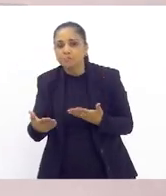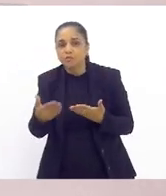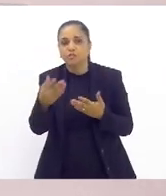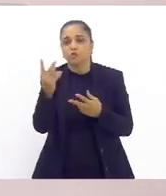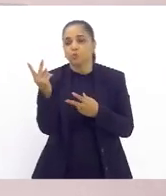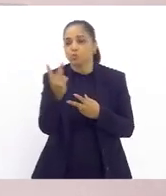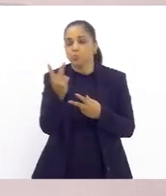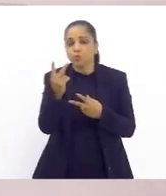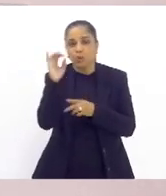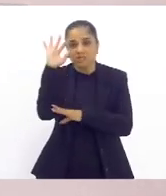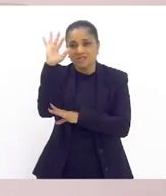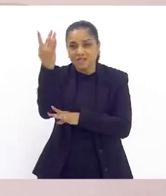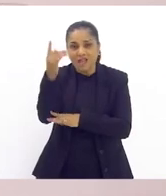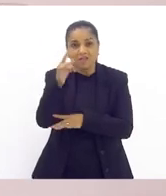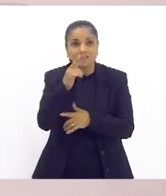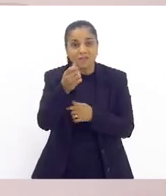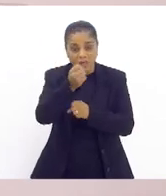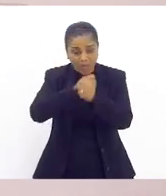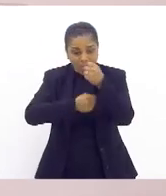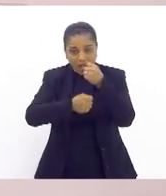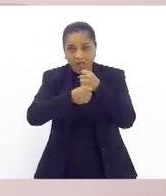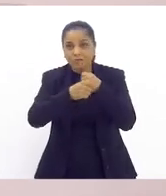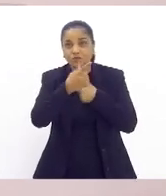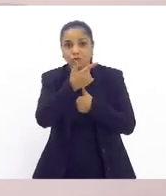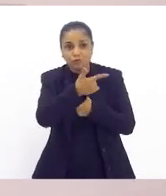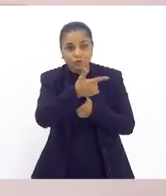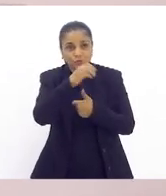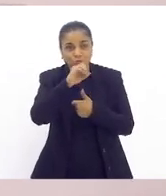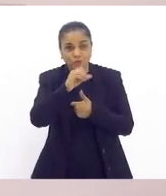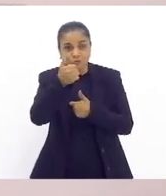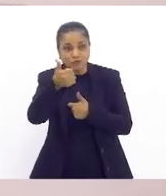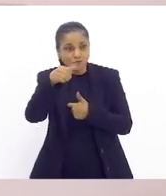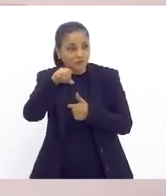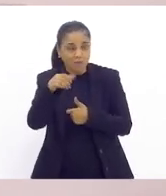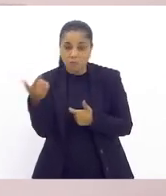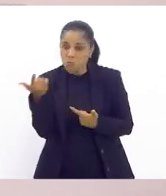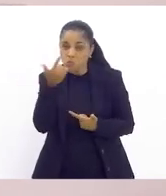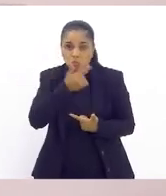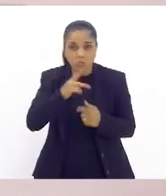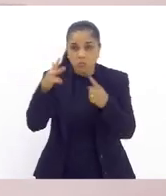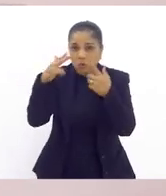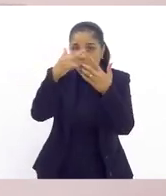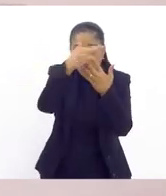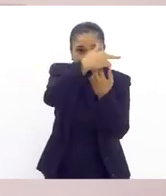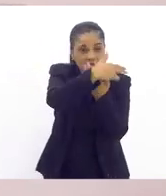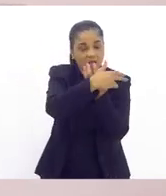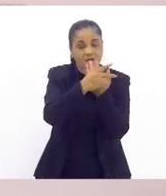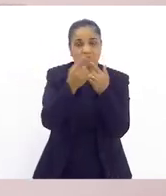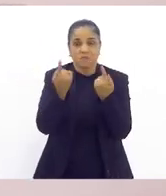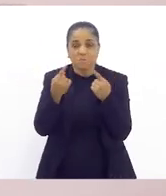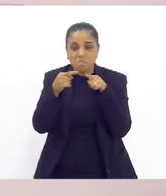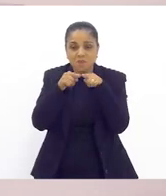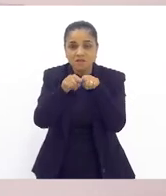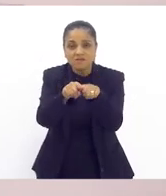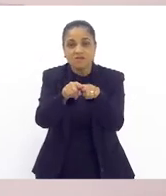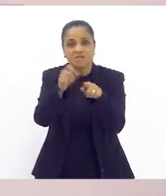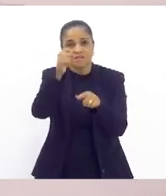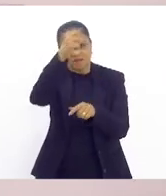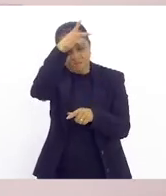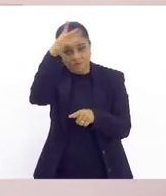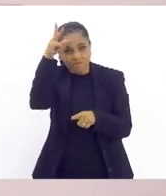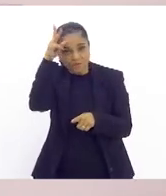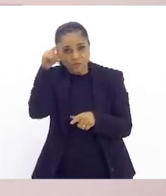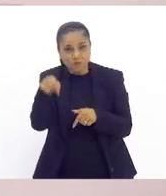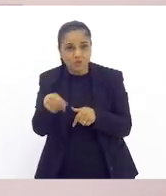2019 não conseguia até hoje cortar porque preciso de uma parceria com a Ênio para que Desliga a luz para que a Defesa Civil possa